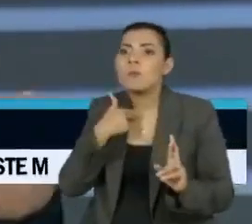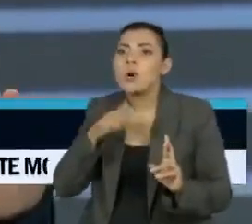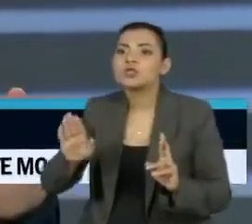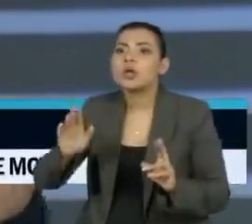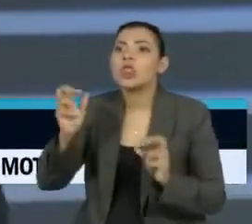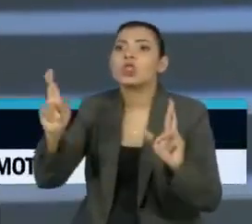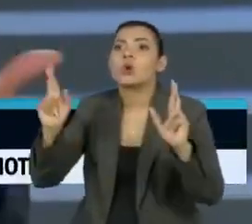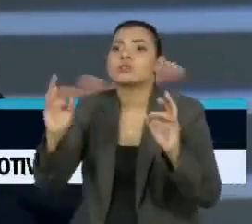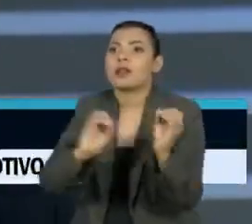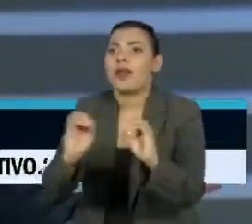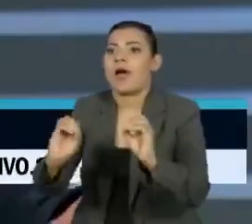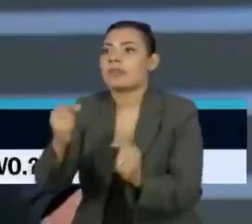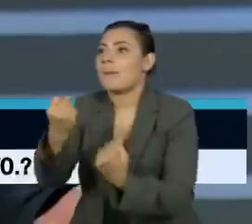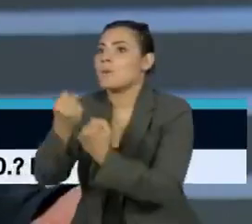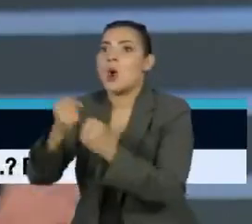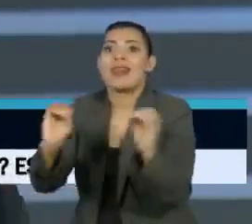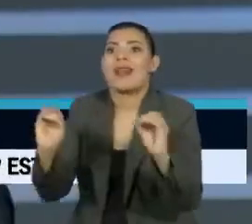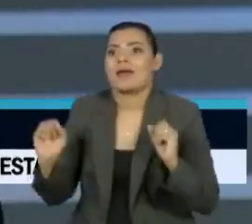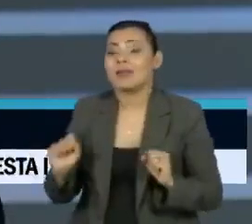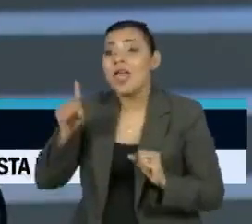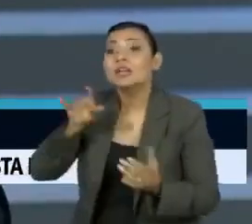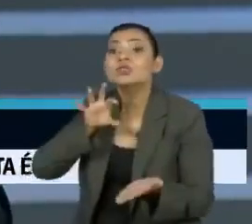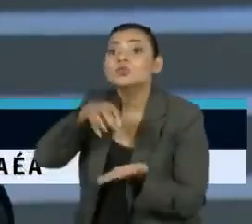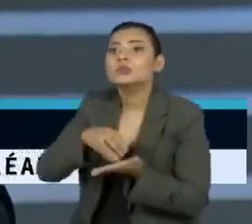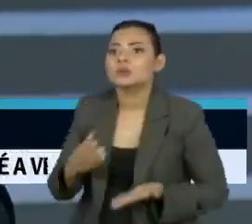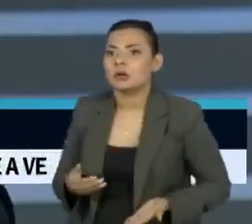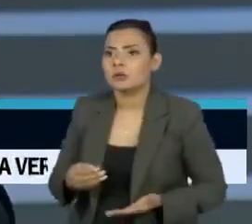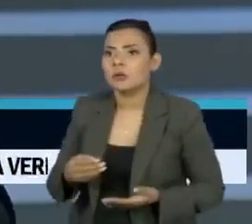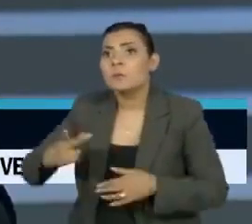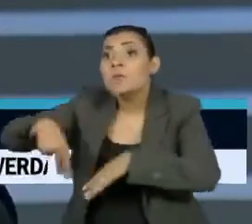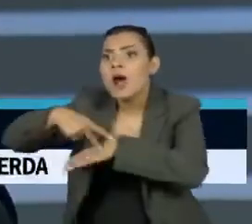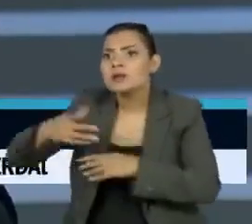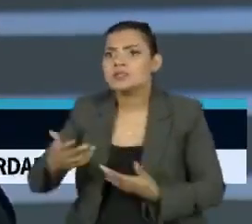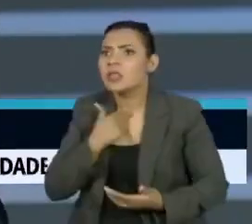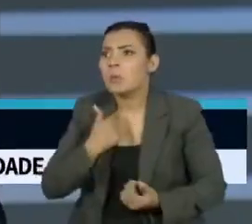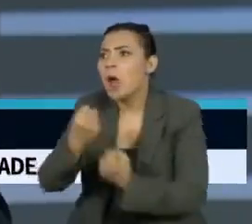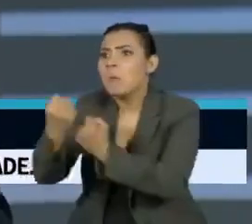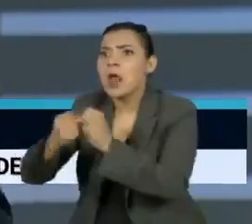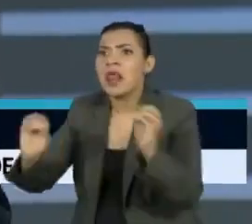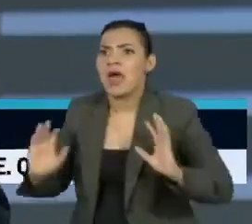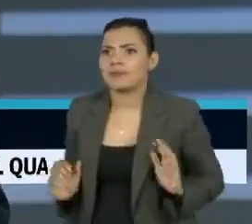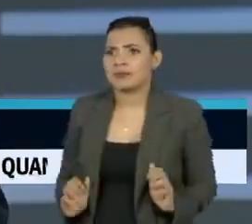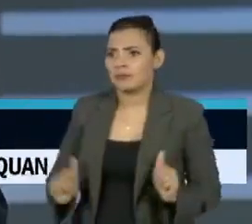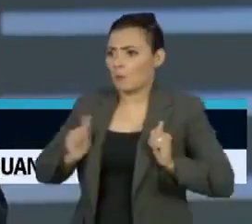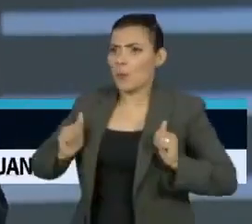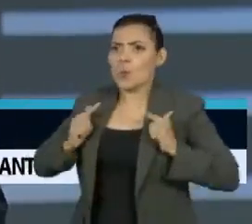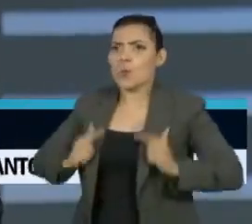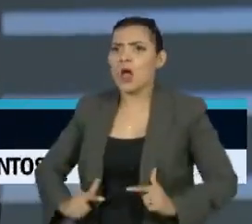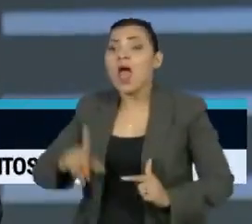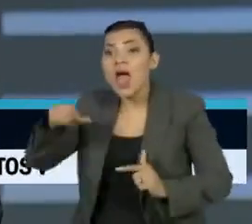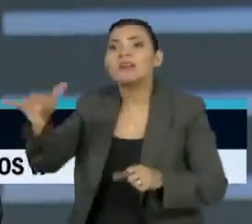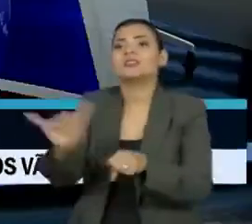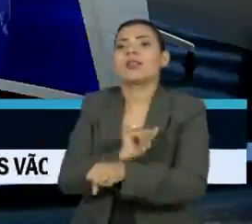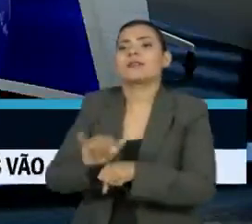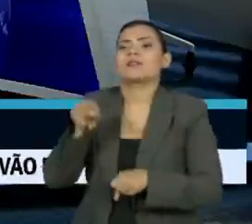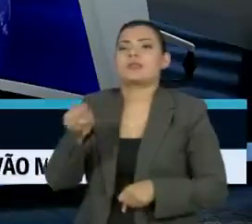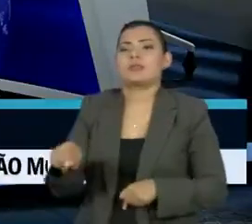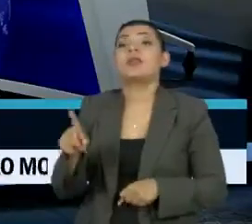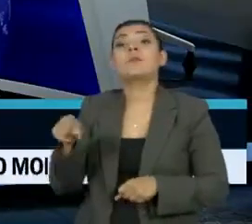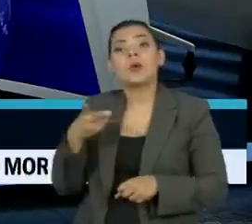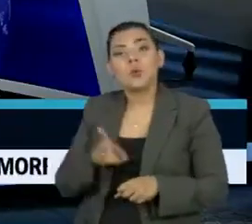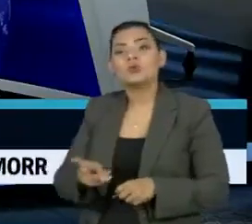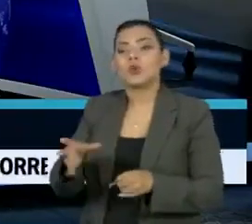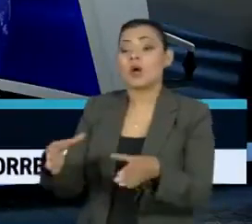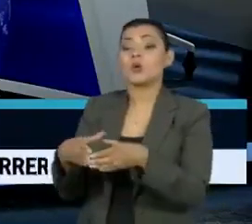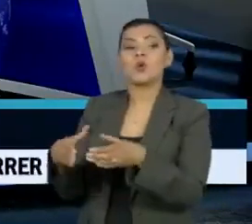para ninguém ele é presidente da república na Instituição Então eu acho que é uma estratégia o e uma estratégia para manter